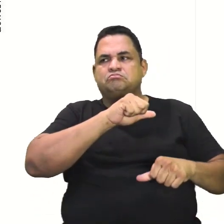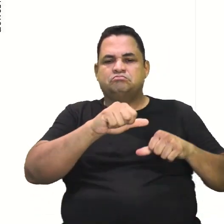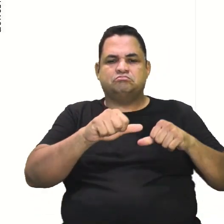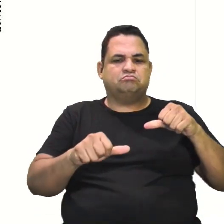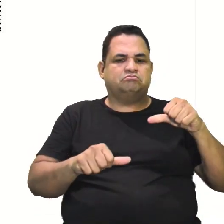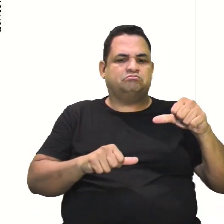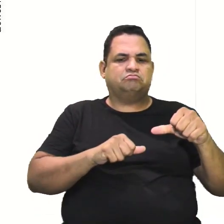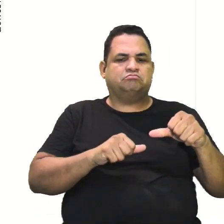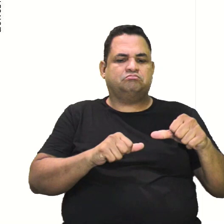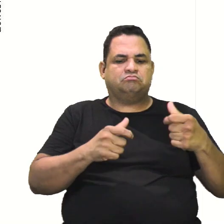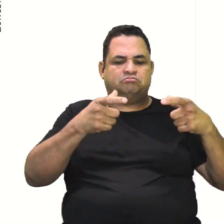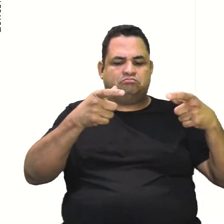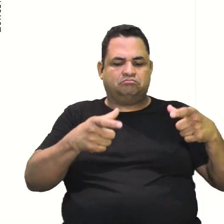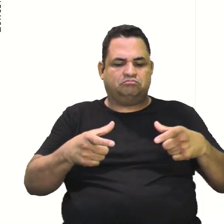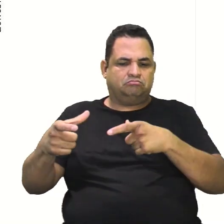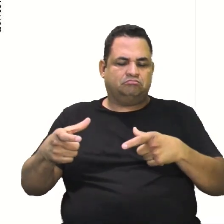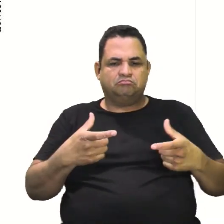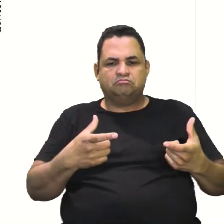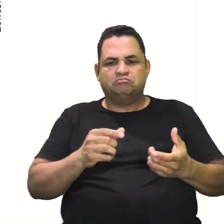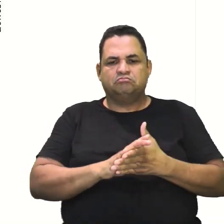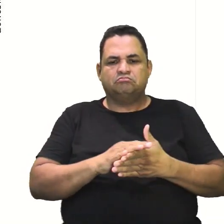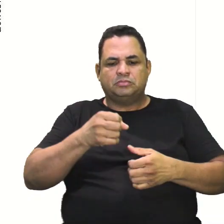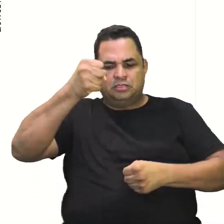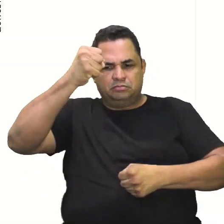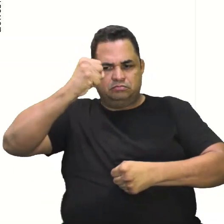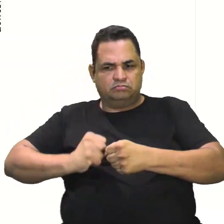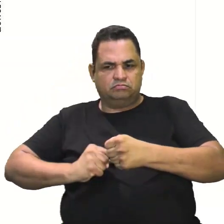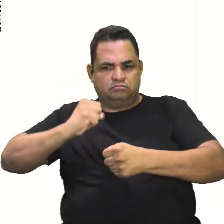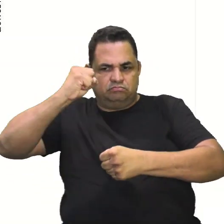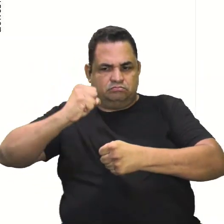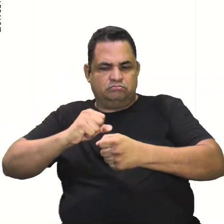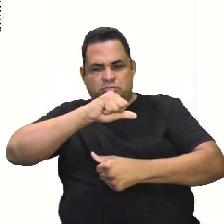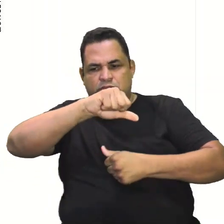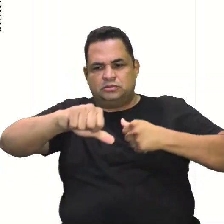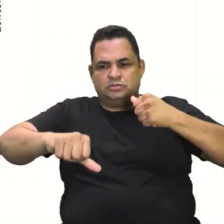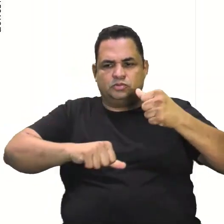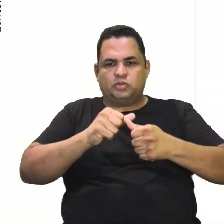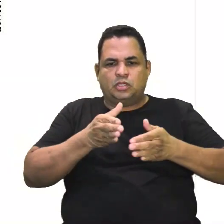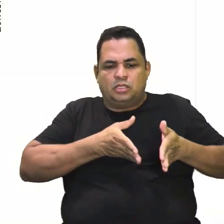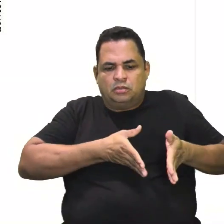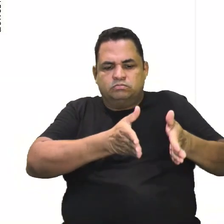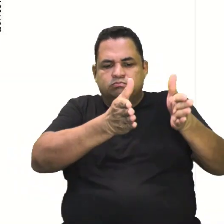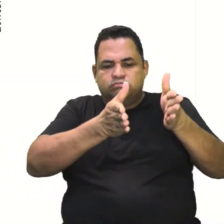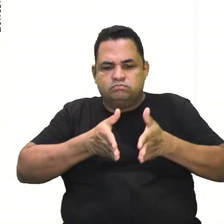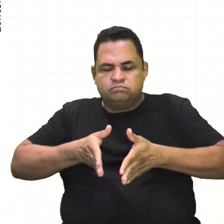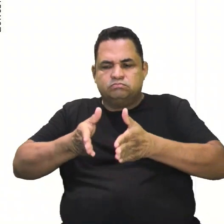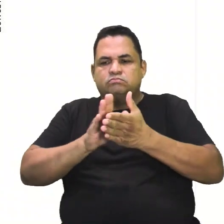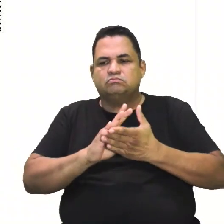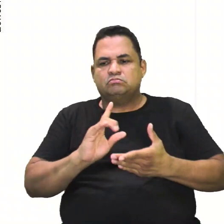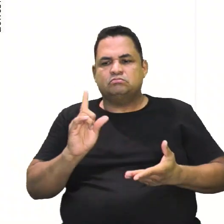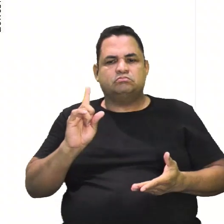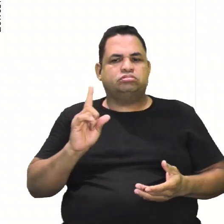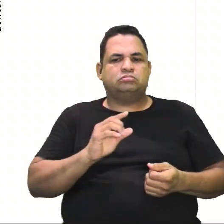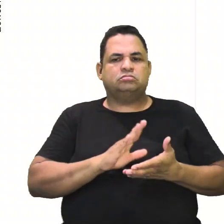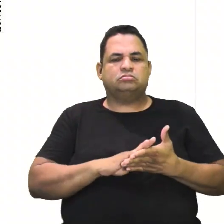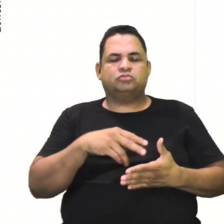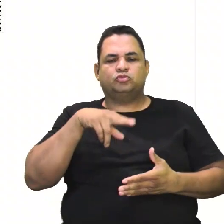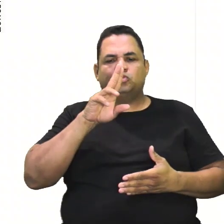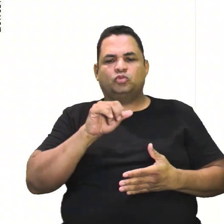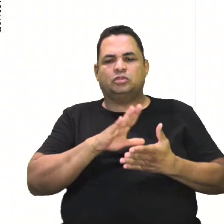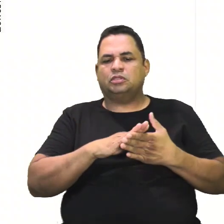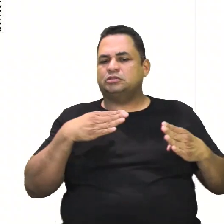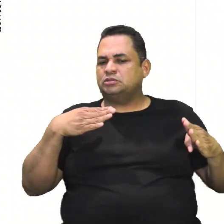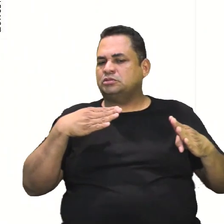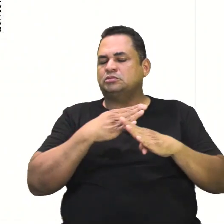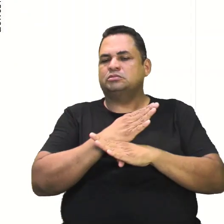um dos câmbios lá do ferro para poder mudar de pista, mas o trilho não vai se cruzar